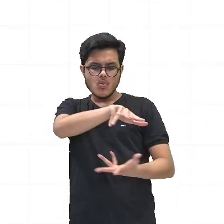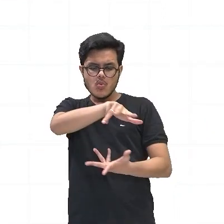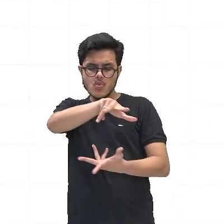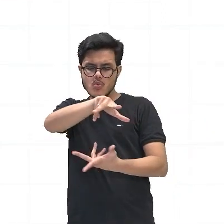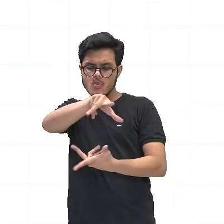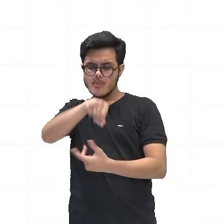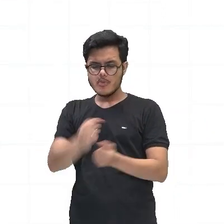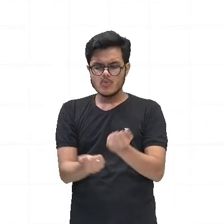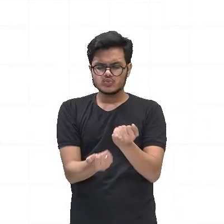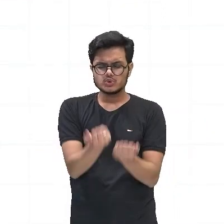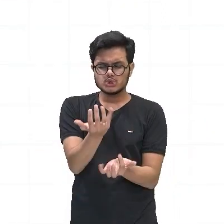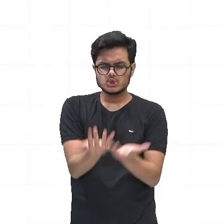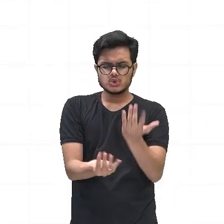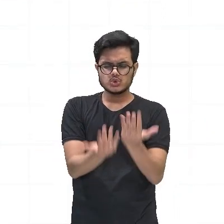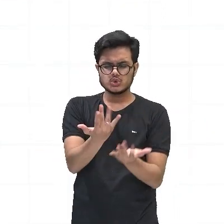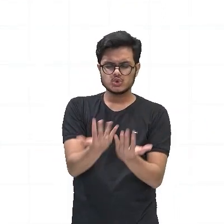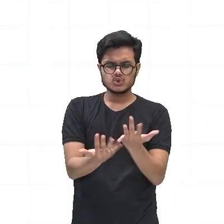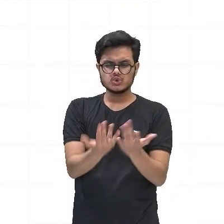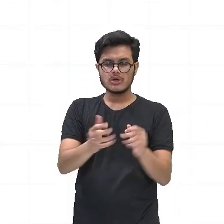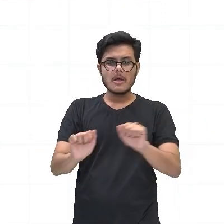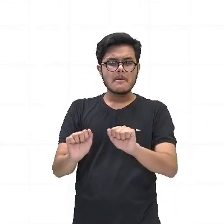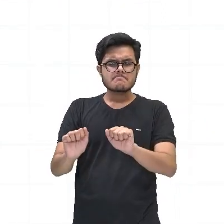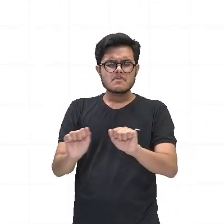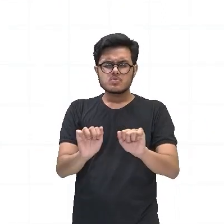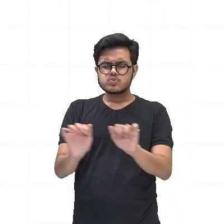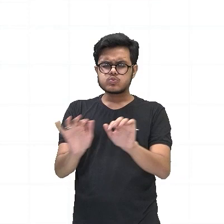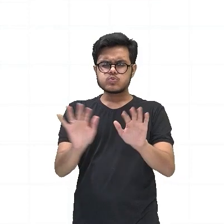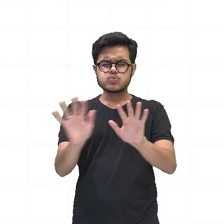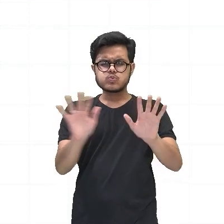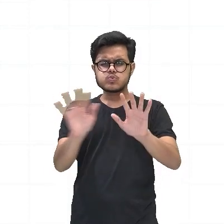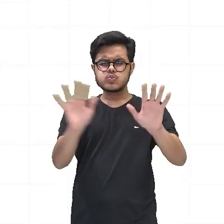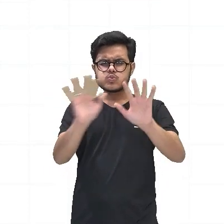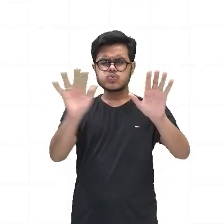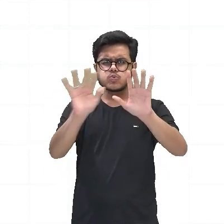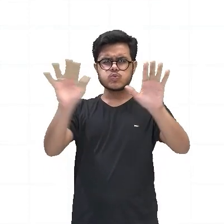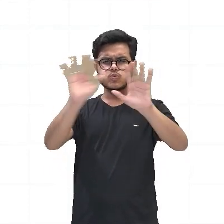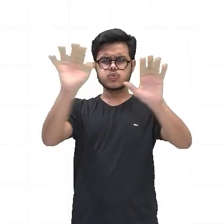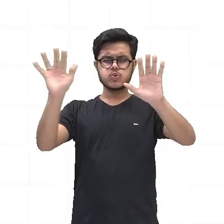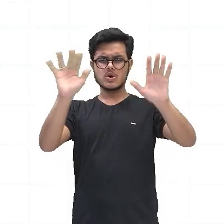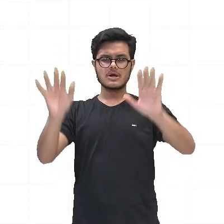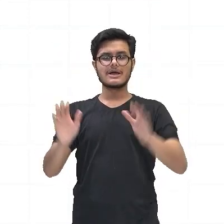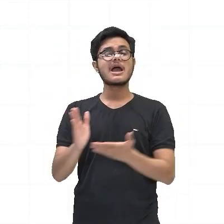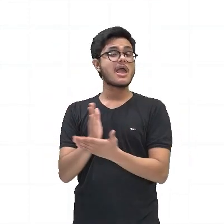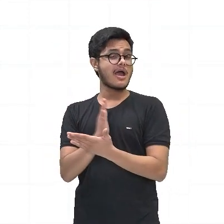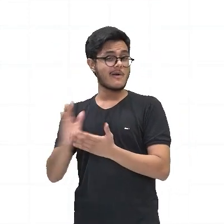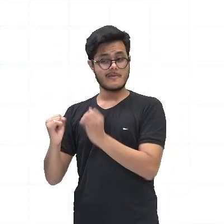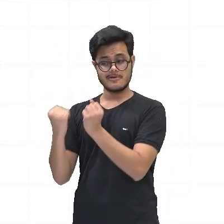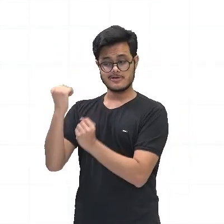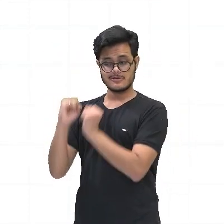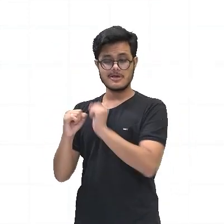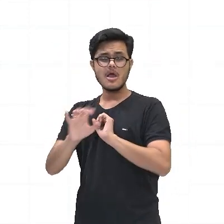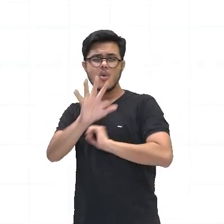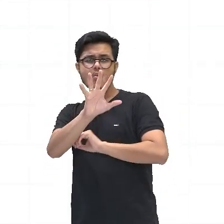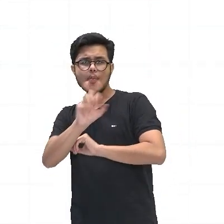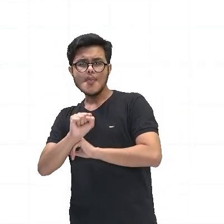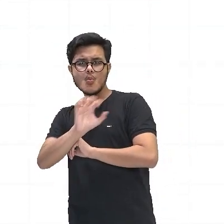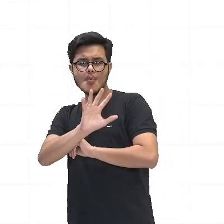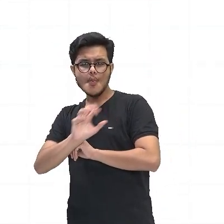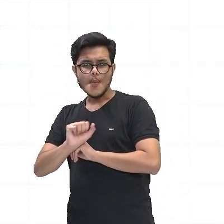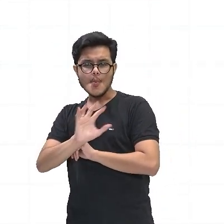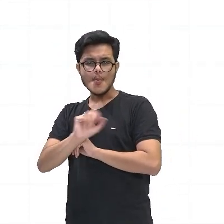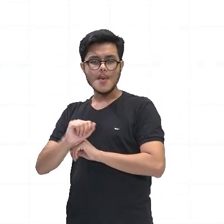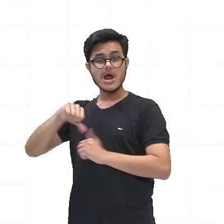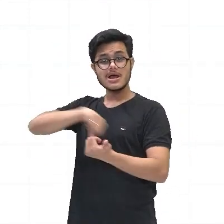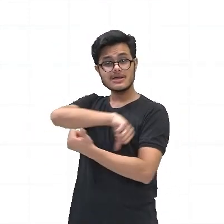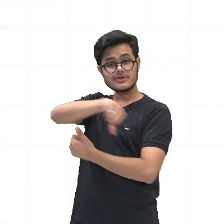vai transformar ela em vapor de alta pressão. E esse vapor é captado pelas usinas e transformado em energia elétrica.